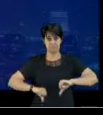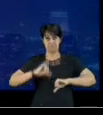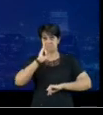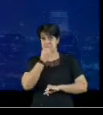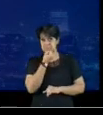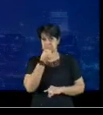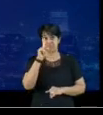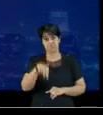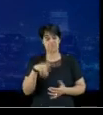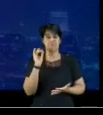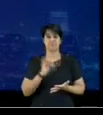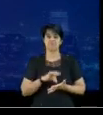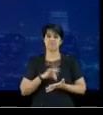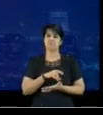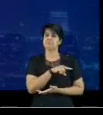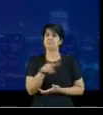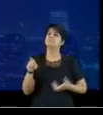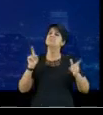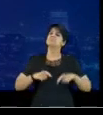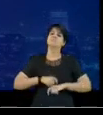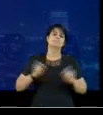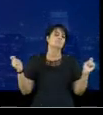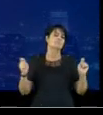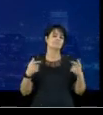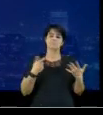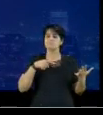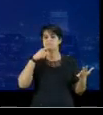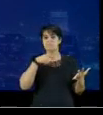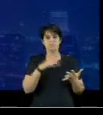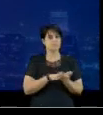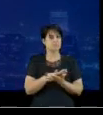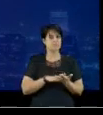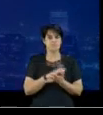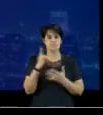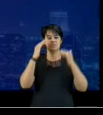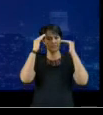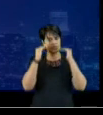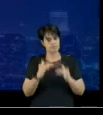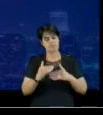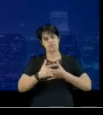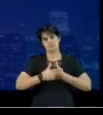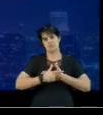lamentavelmente, revelam-se menos capazes de cumprir esse papel